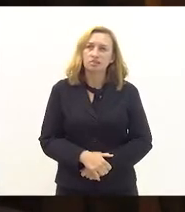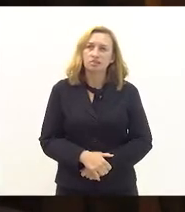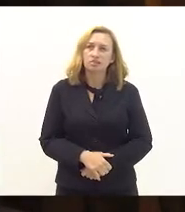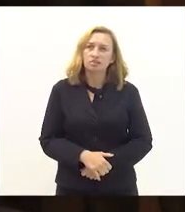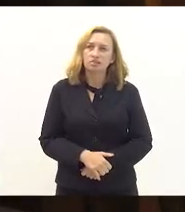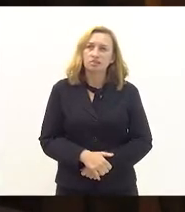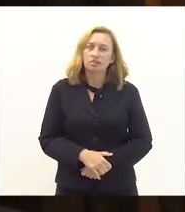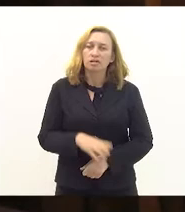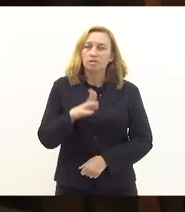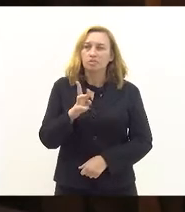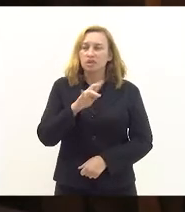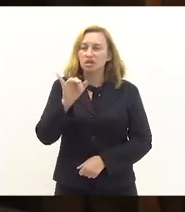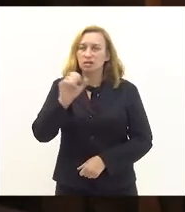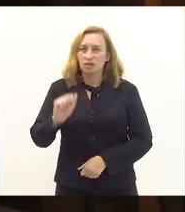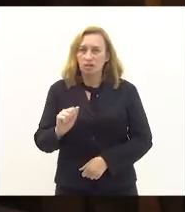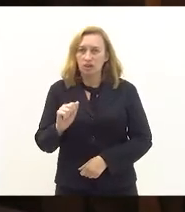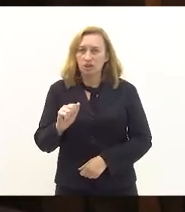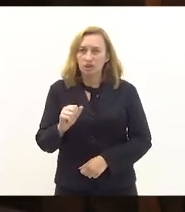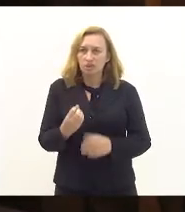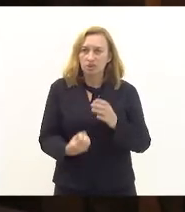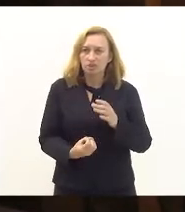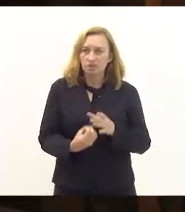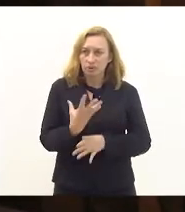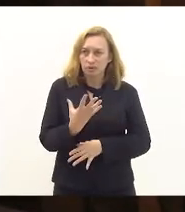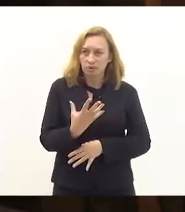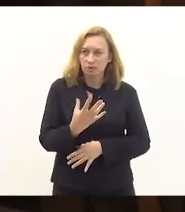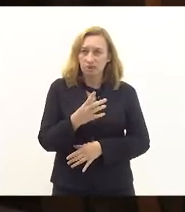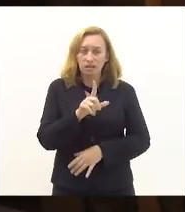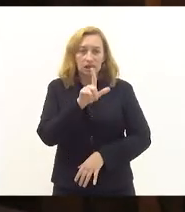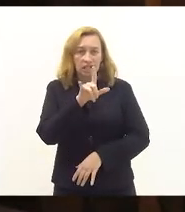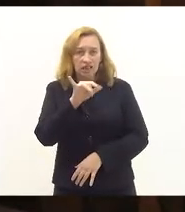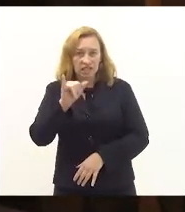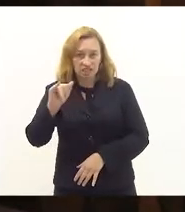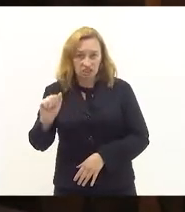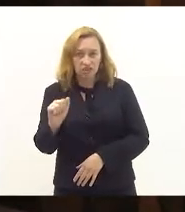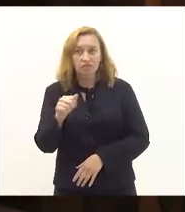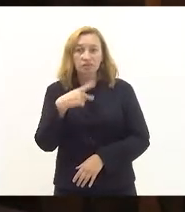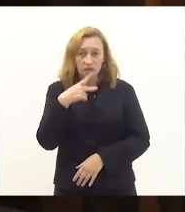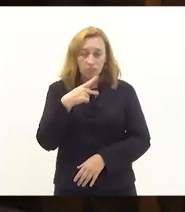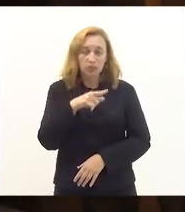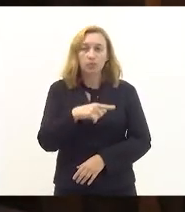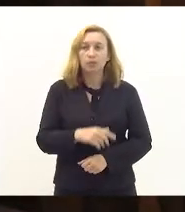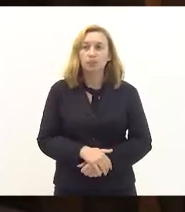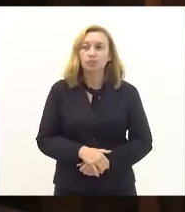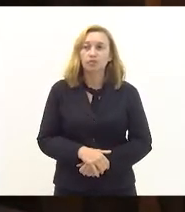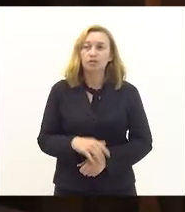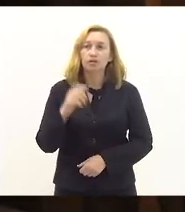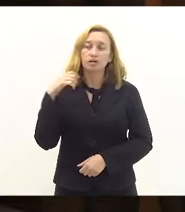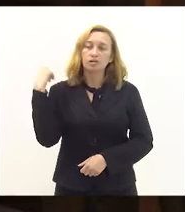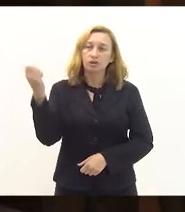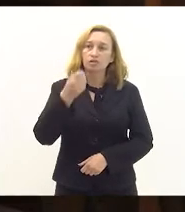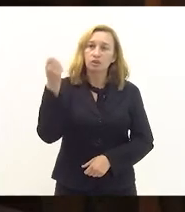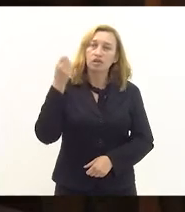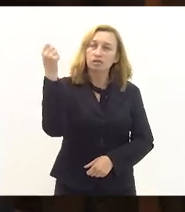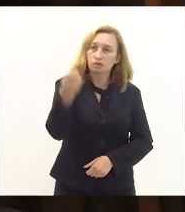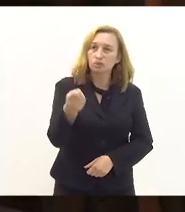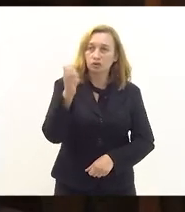O Brizola construiu, e a dona Lígia falou nisso aqui, no Rio Grande do Sul,